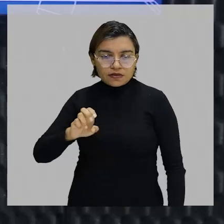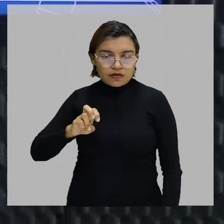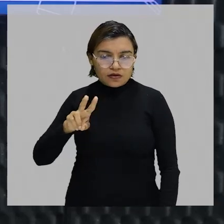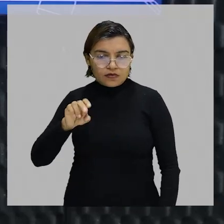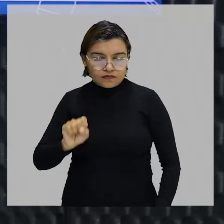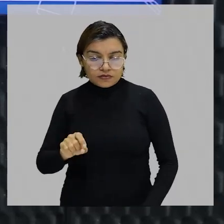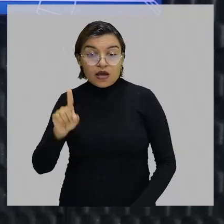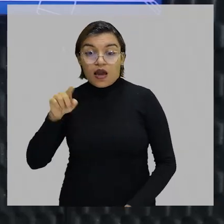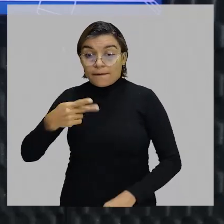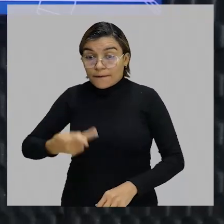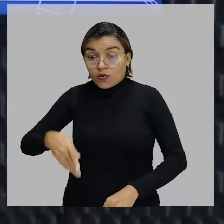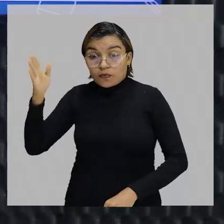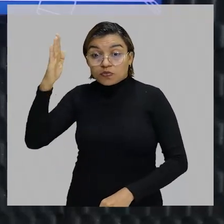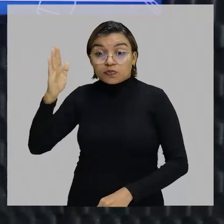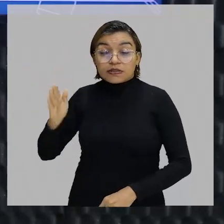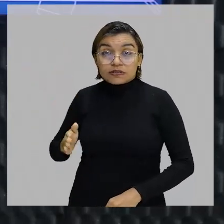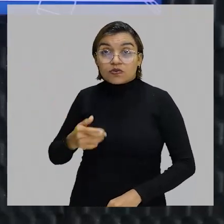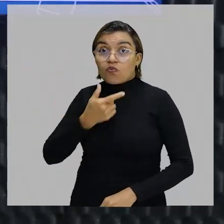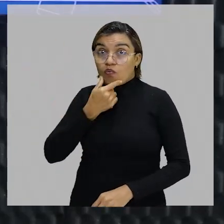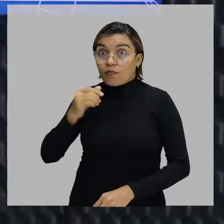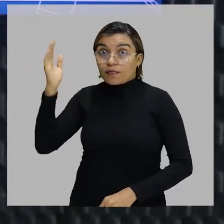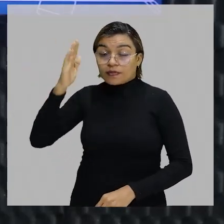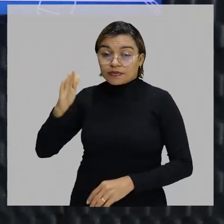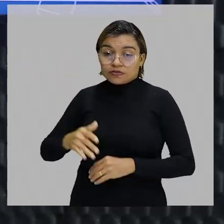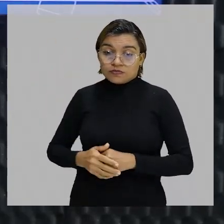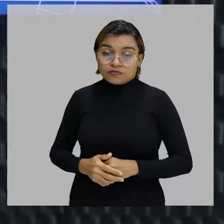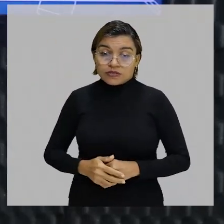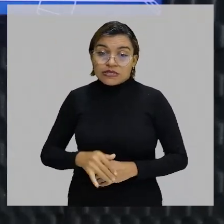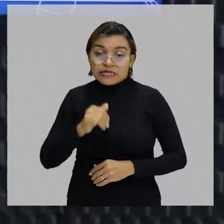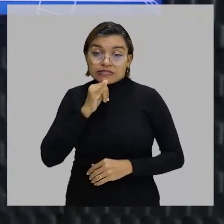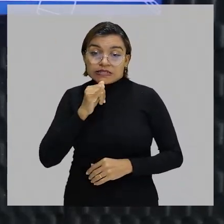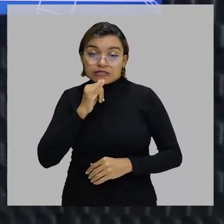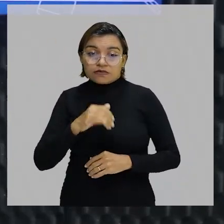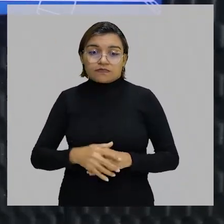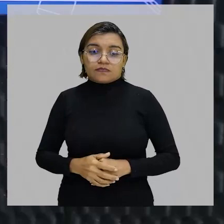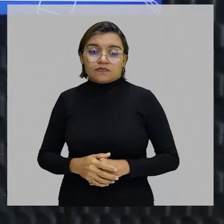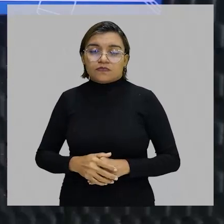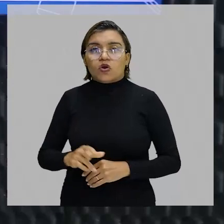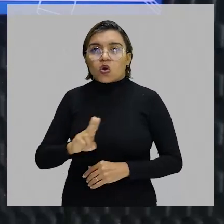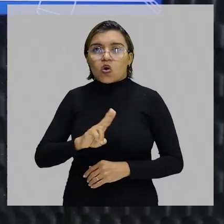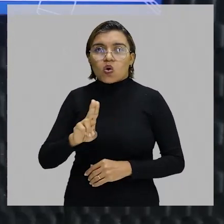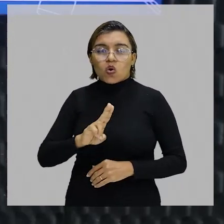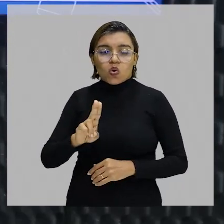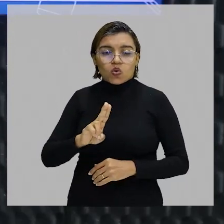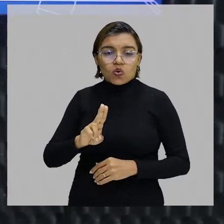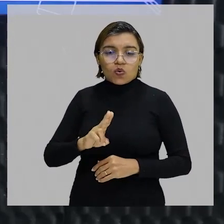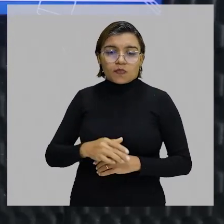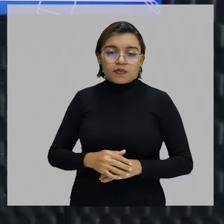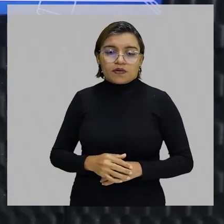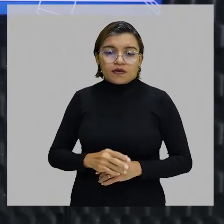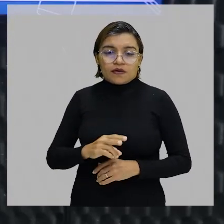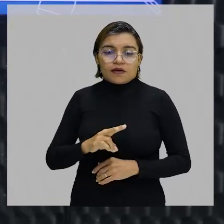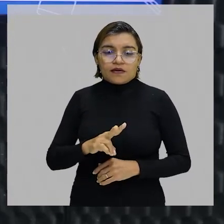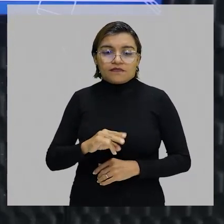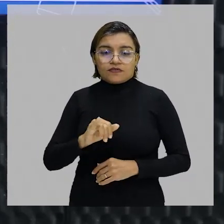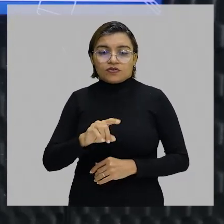ele é brasileiro, isso é um apelido, um nome fantasia. Ele chama de videorizomas. Pensamento e história